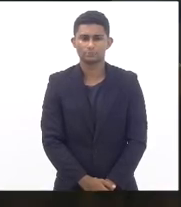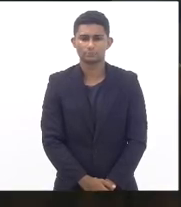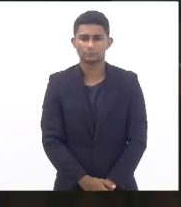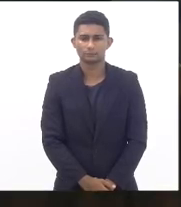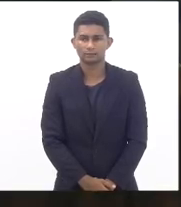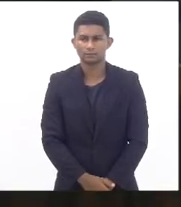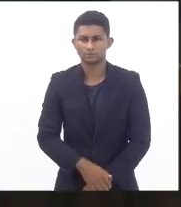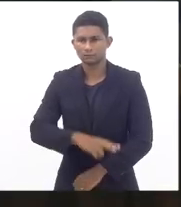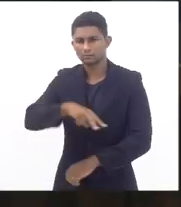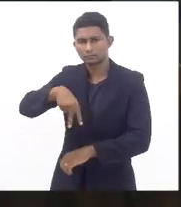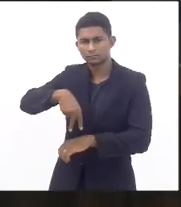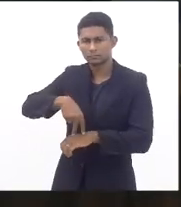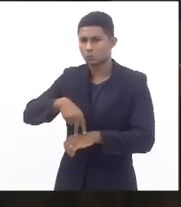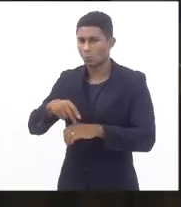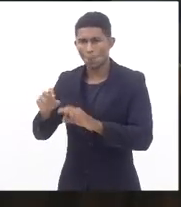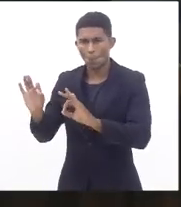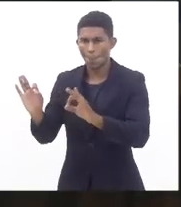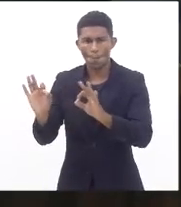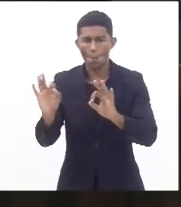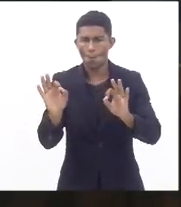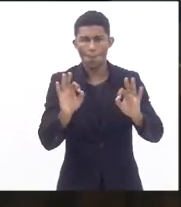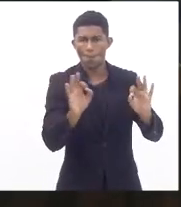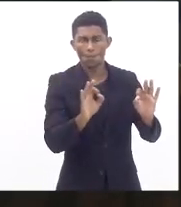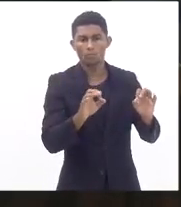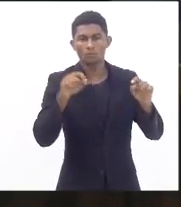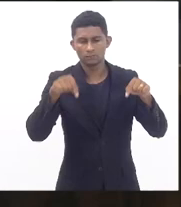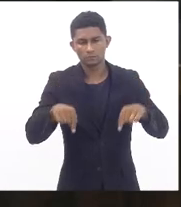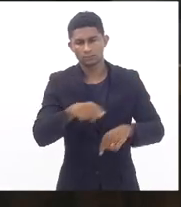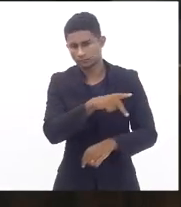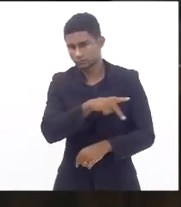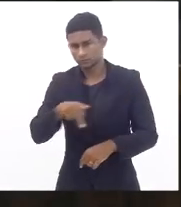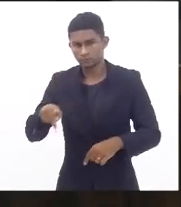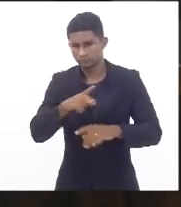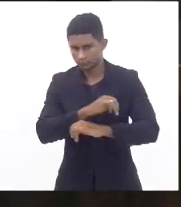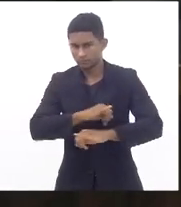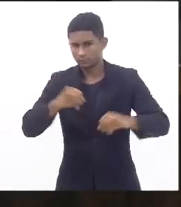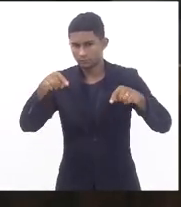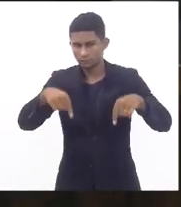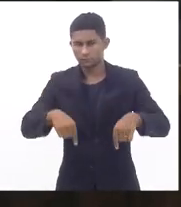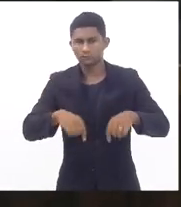Não havendo mais oradores inscritos, a presidência